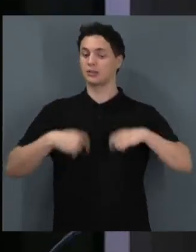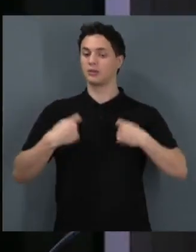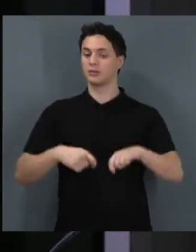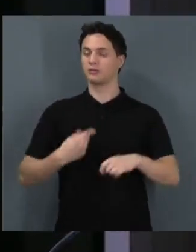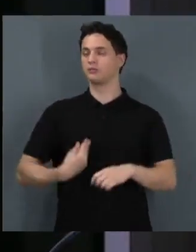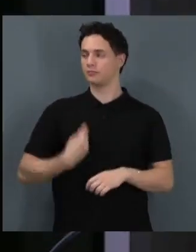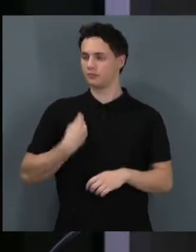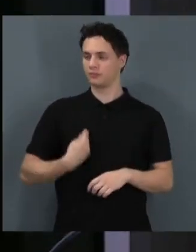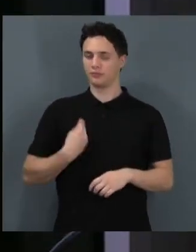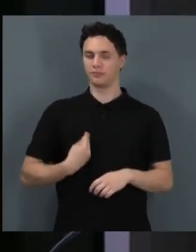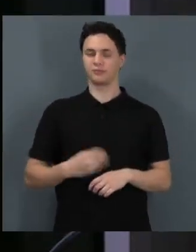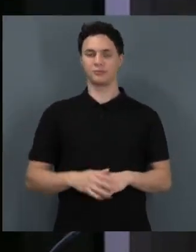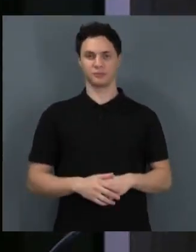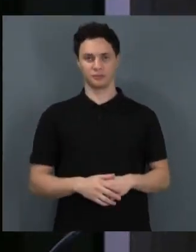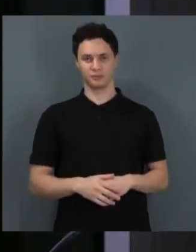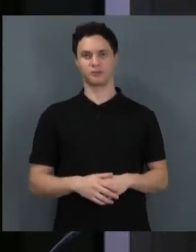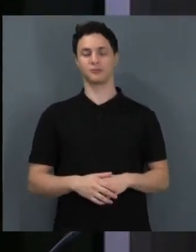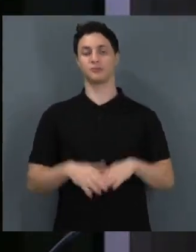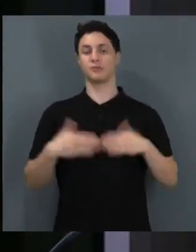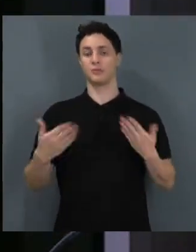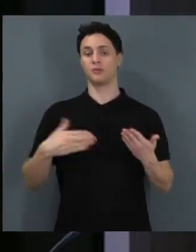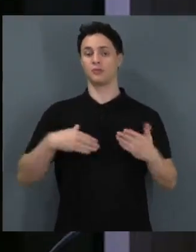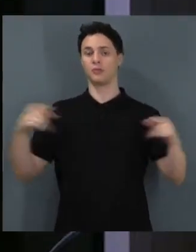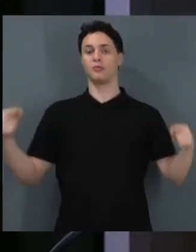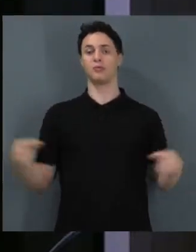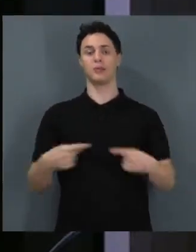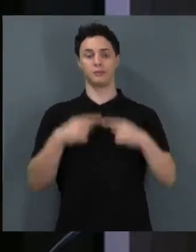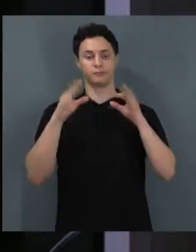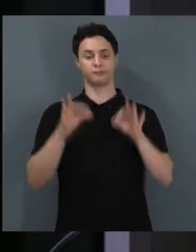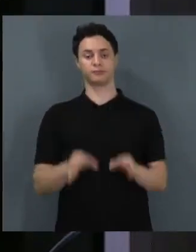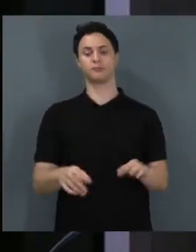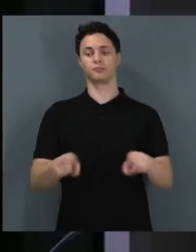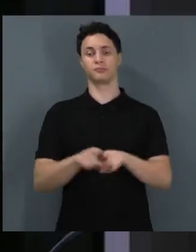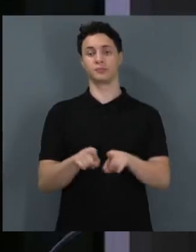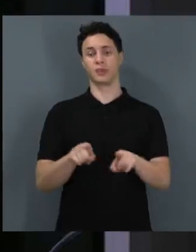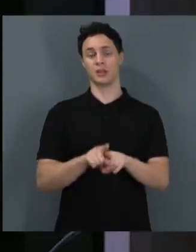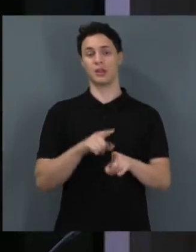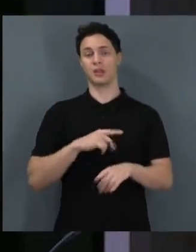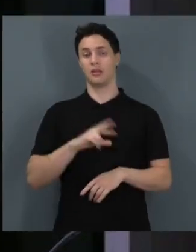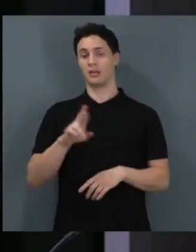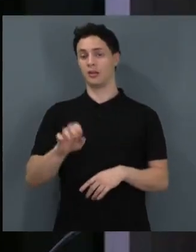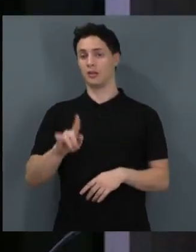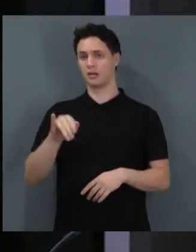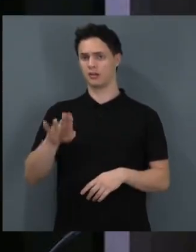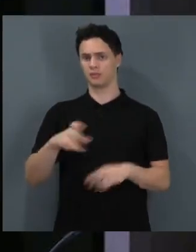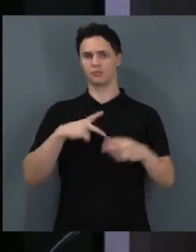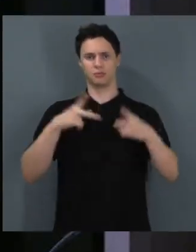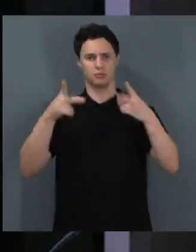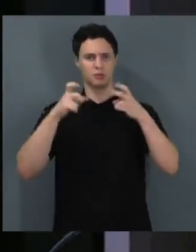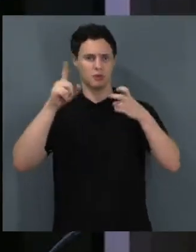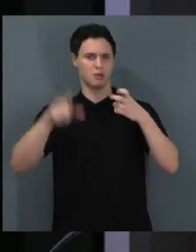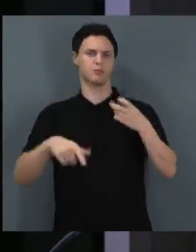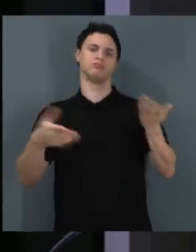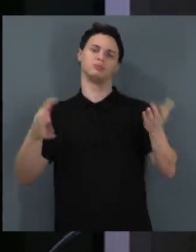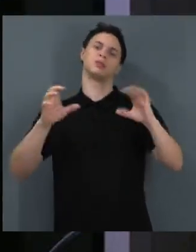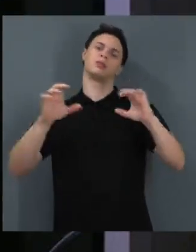dois regimes distintos que vão convergir. Esses regimes, claro,